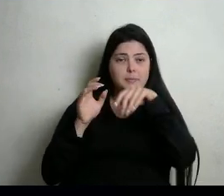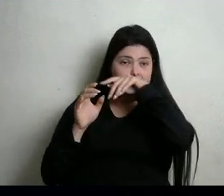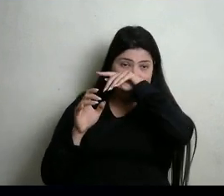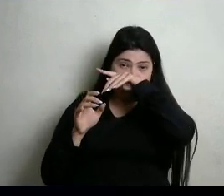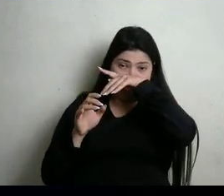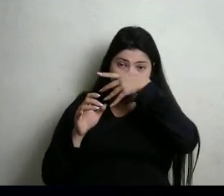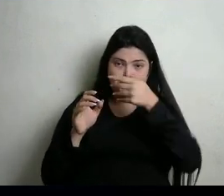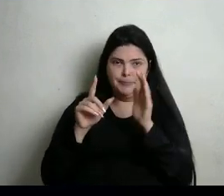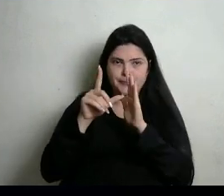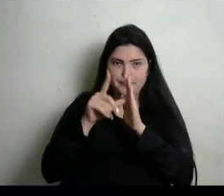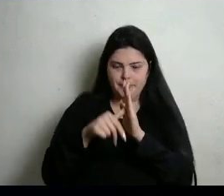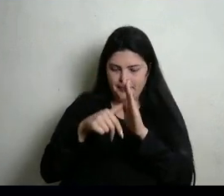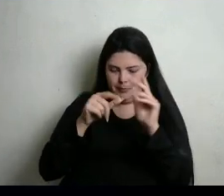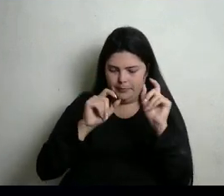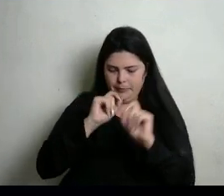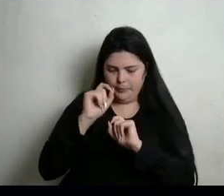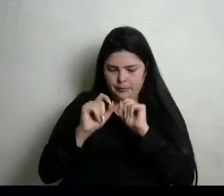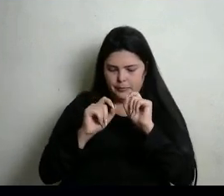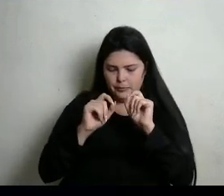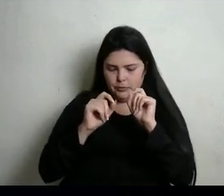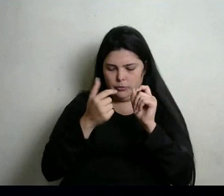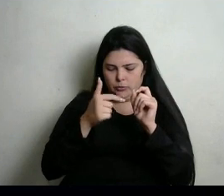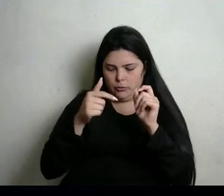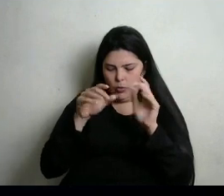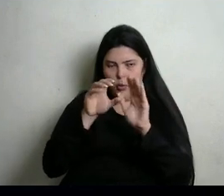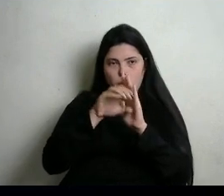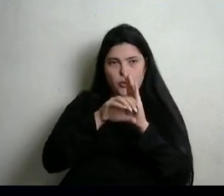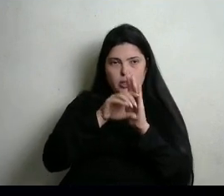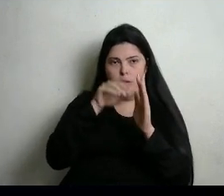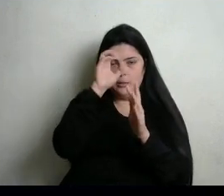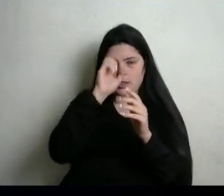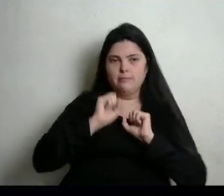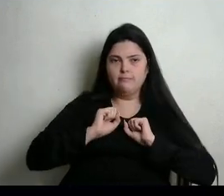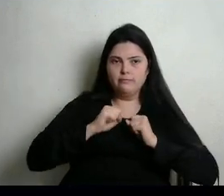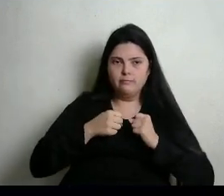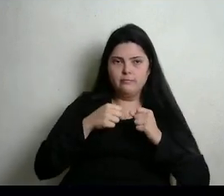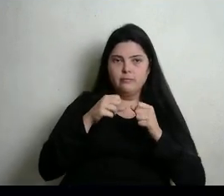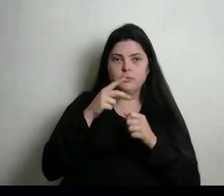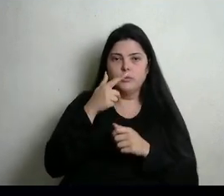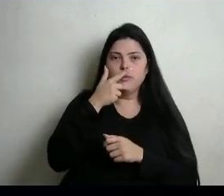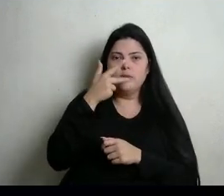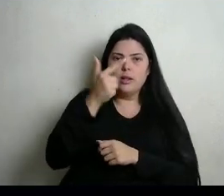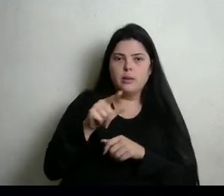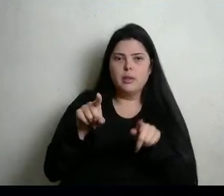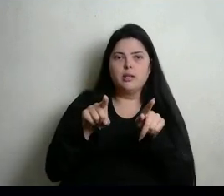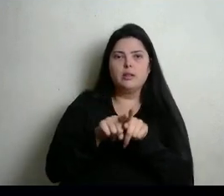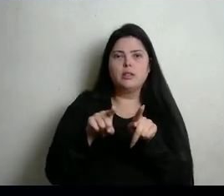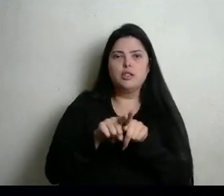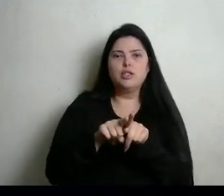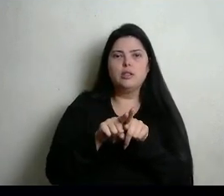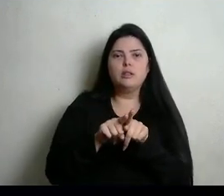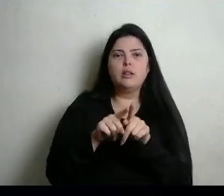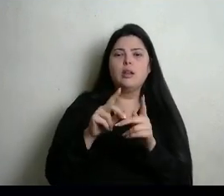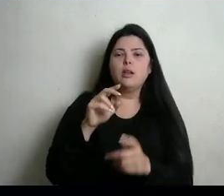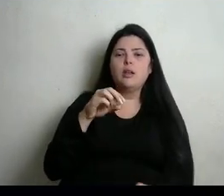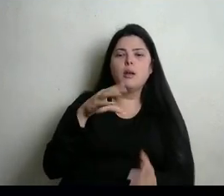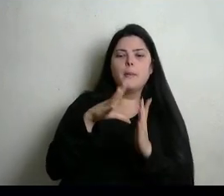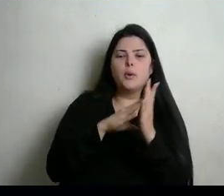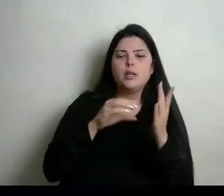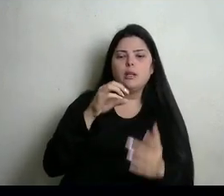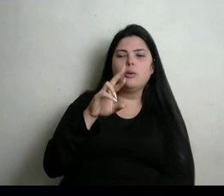nós temos outros conceitos que são aprendizado por reforço e modelo de recompensa, onde o que é o aprendizado por